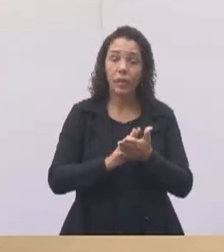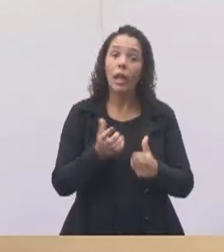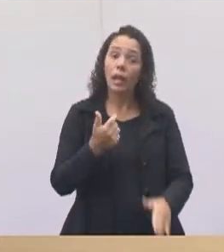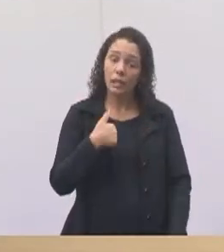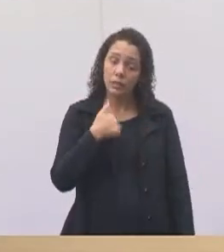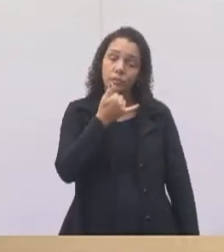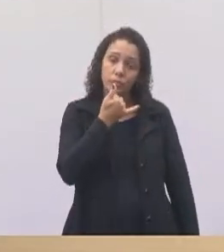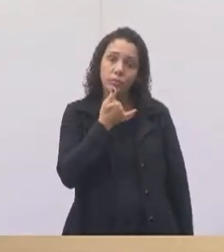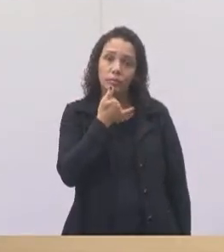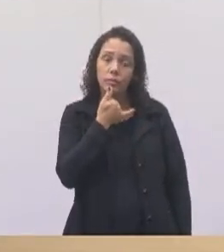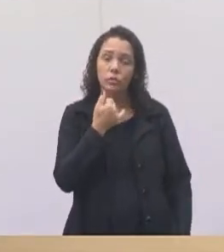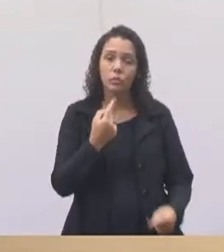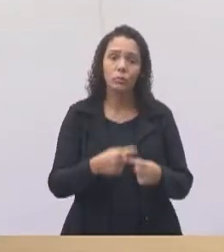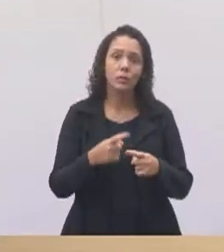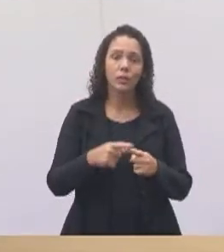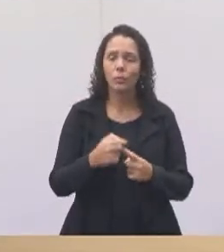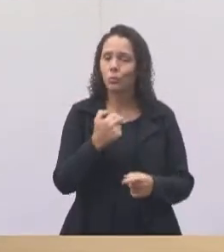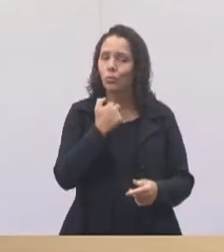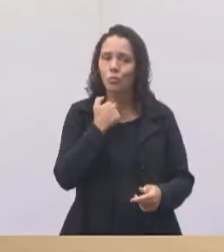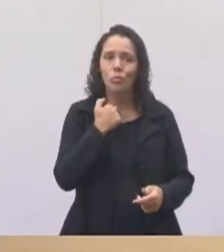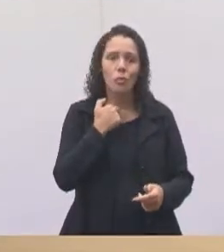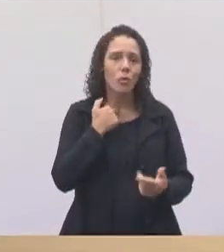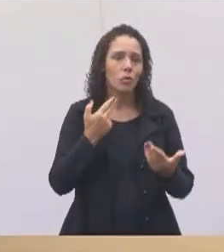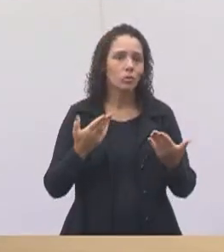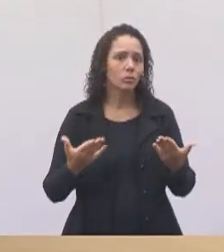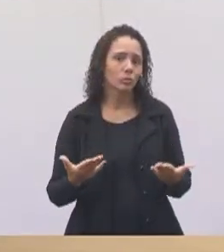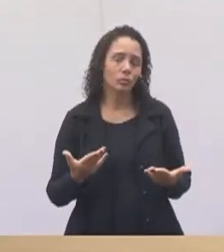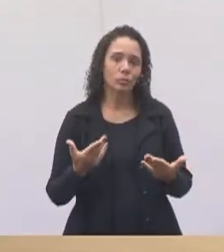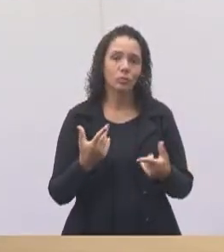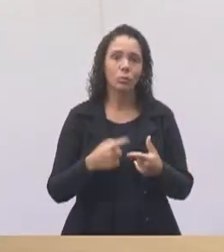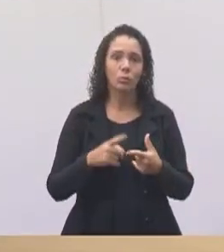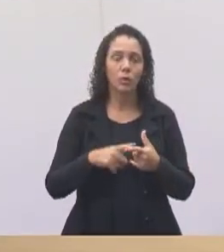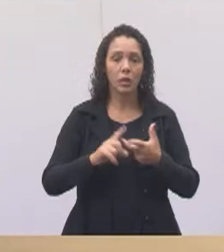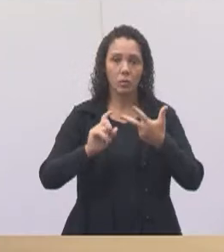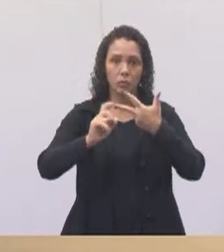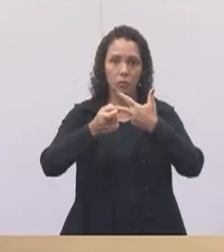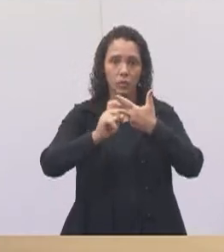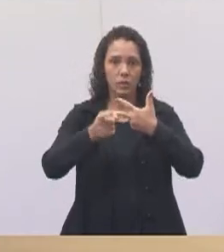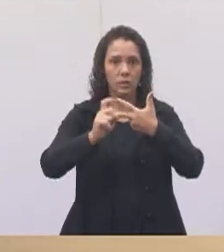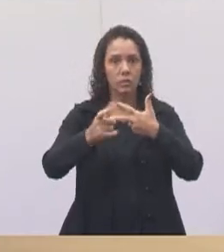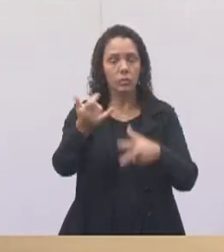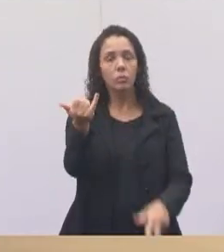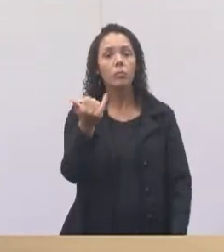chateado de não poder fazer. Porque, segundo a informação do executivo para